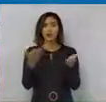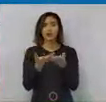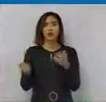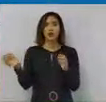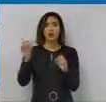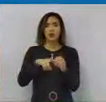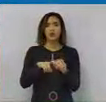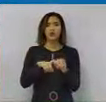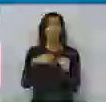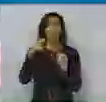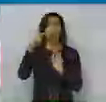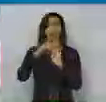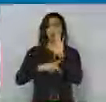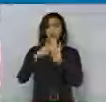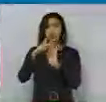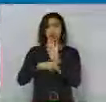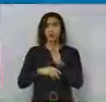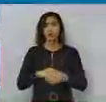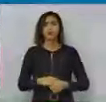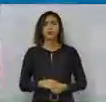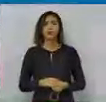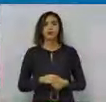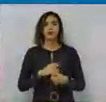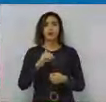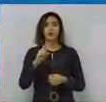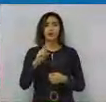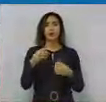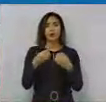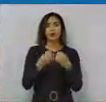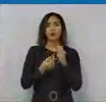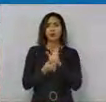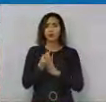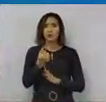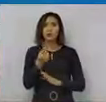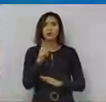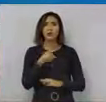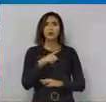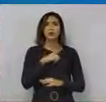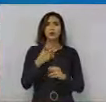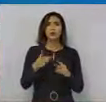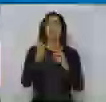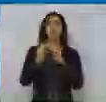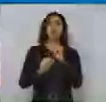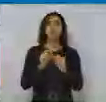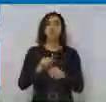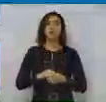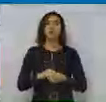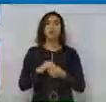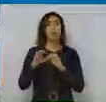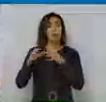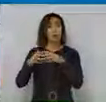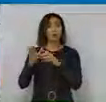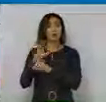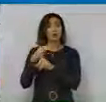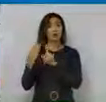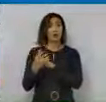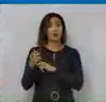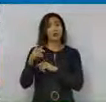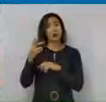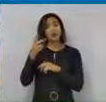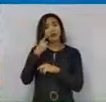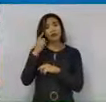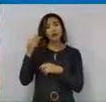retomada do projeto. Próximo ao lançamento de efluente da Etmart, nós identificamos uma comunidade. Então está previsto no